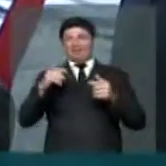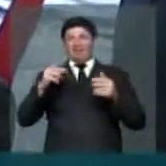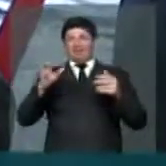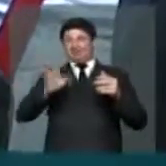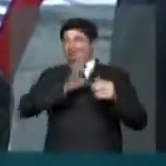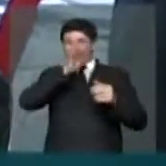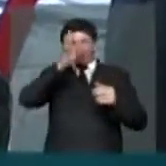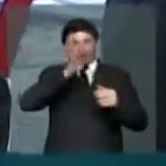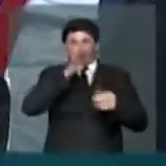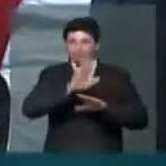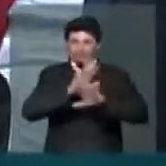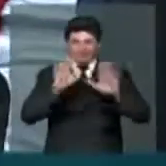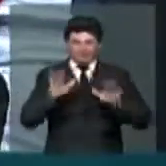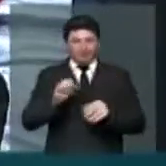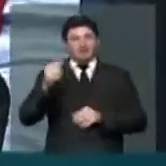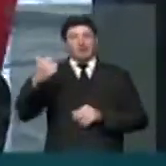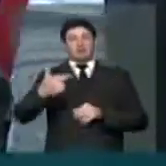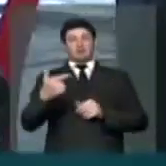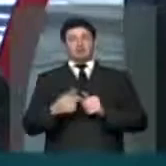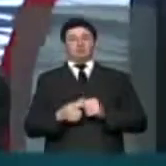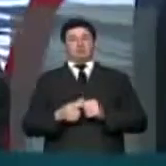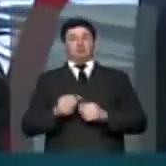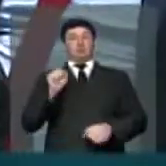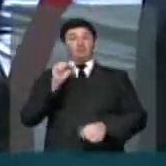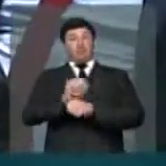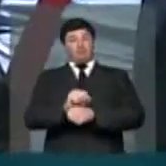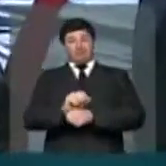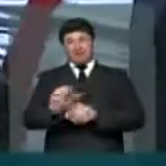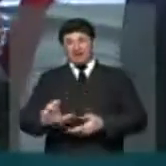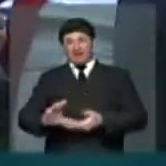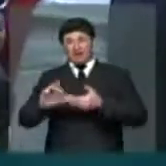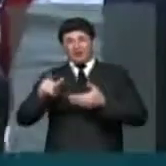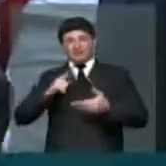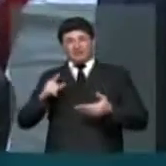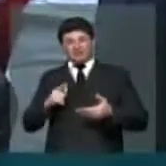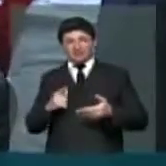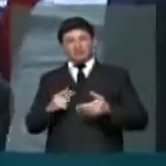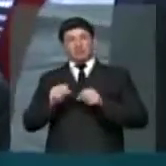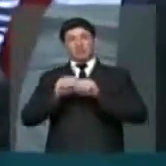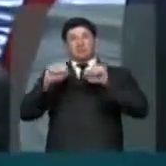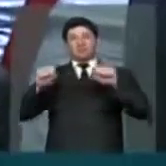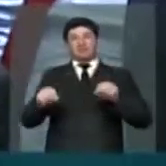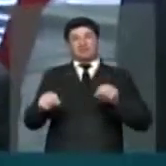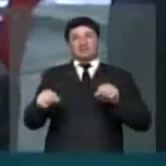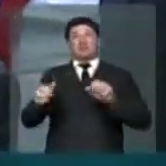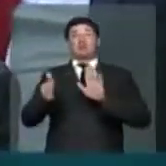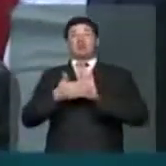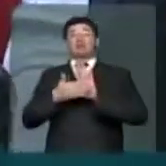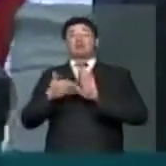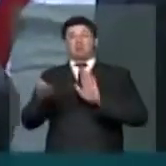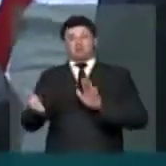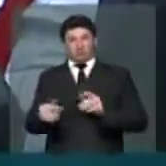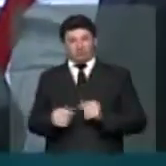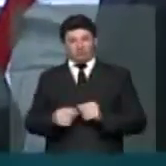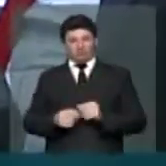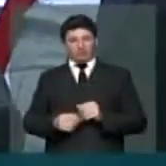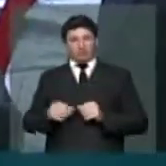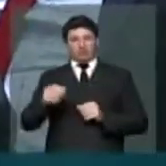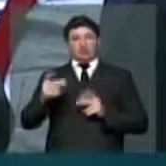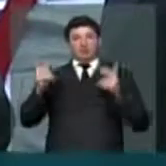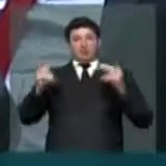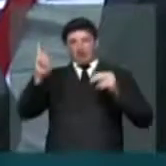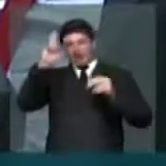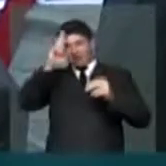demasia. Segundo lugar, comparar os conselhos existentes ou o sistema proposto aos